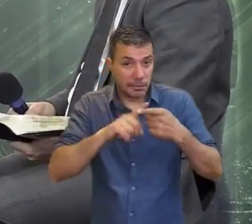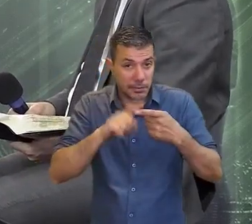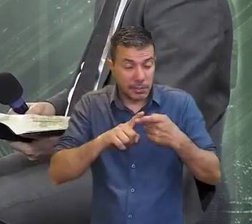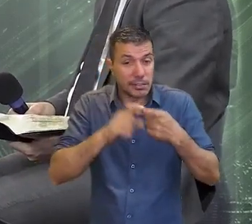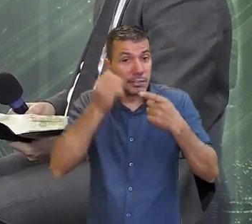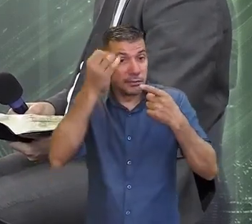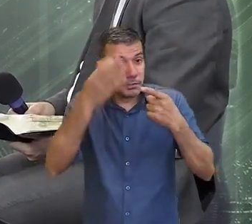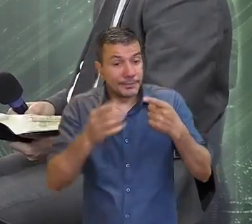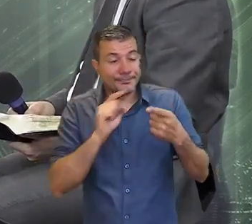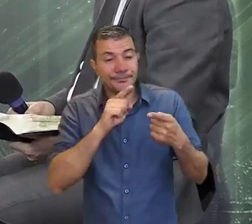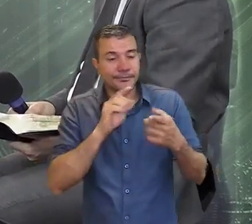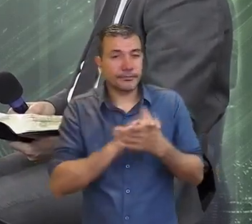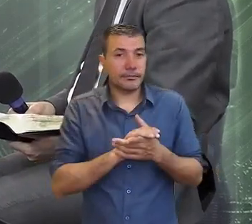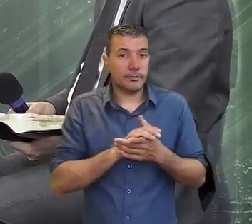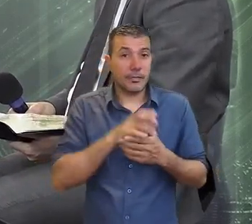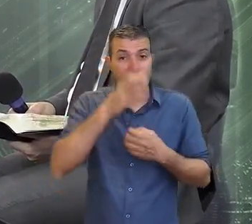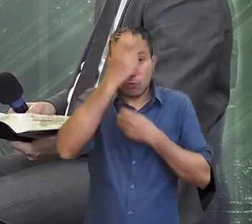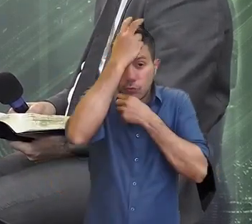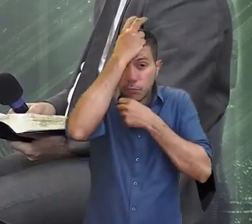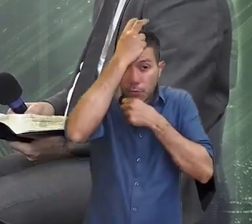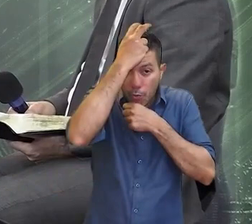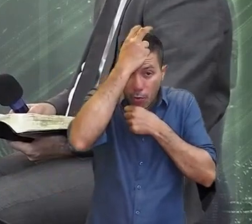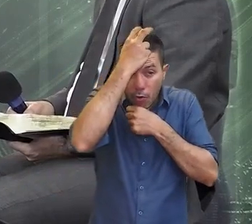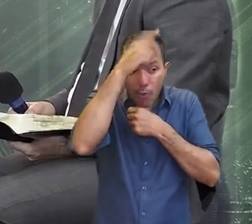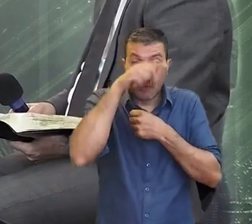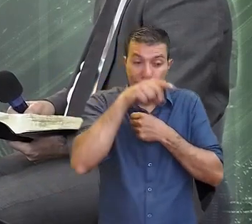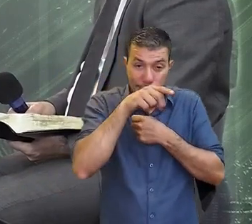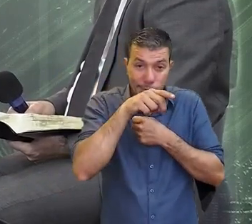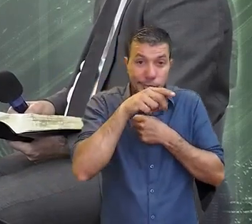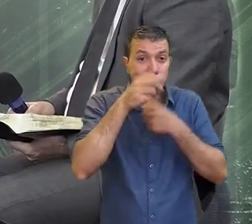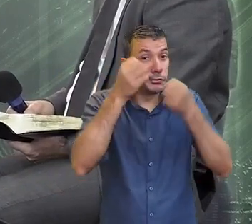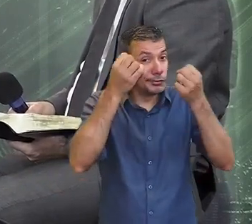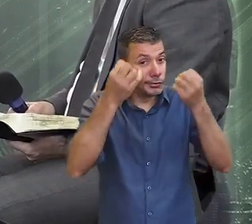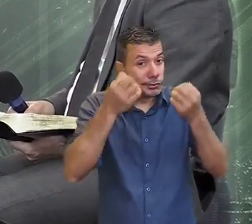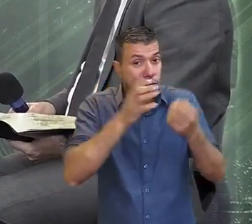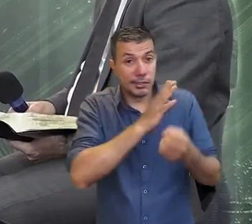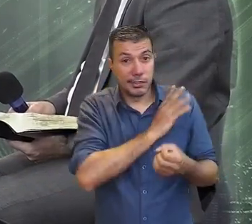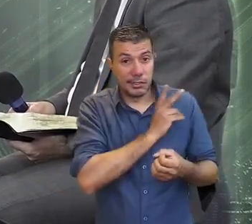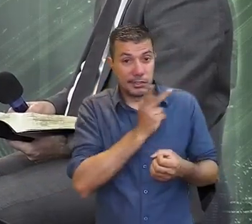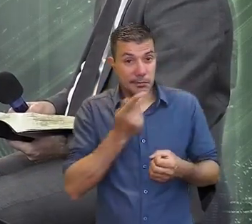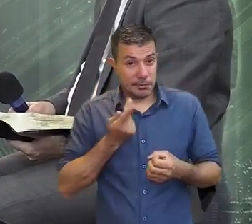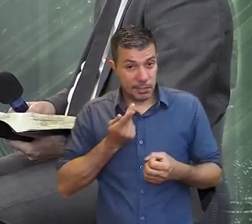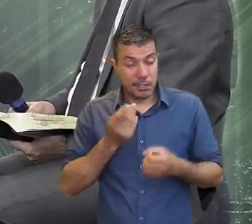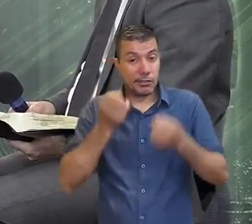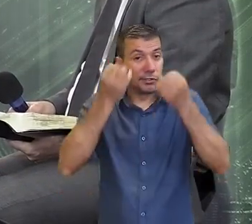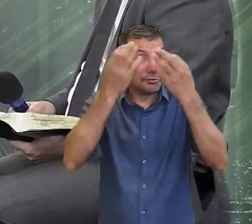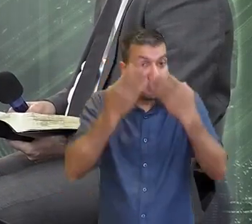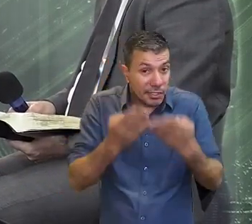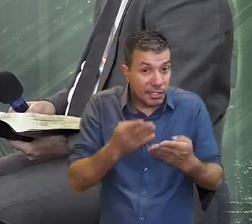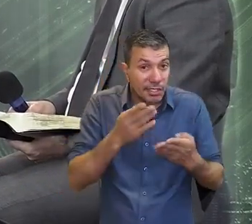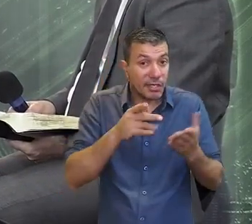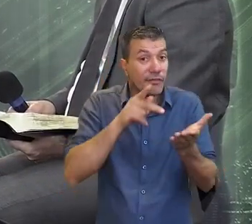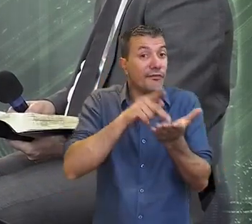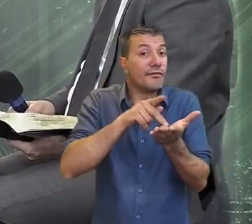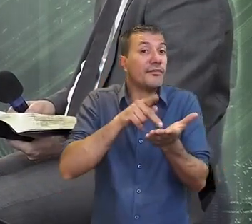primeiro texto é o bode Azazel, que foi falado, e agora Hebreus aqui, ele fala que